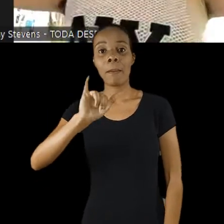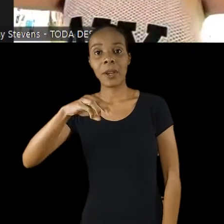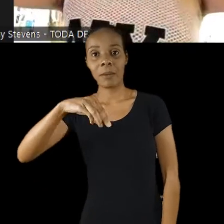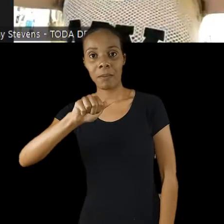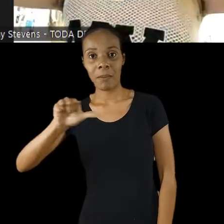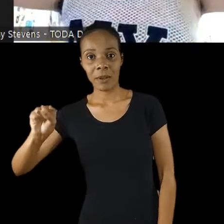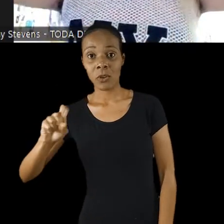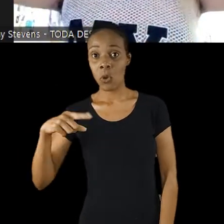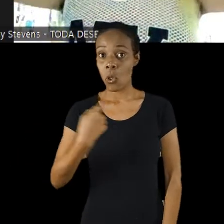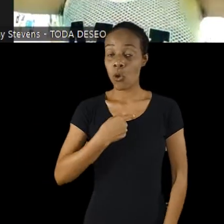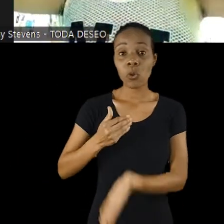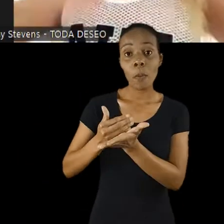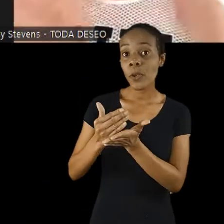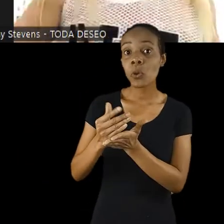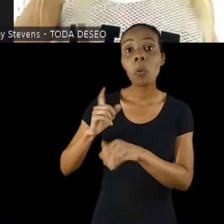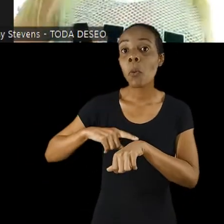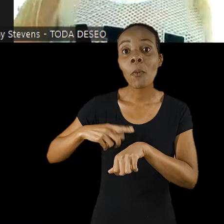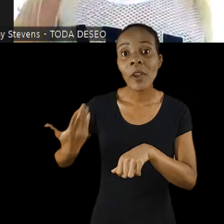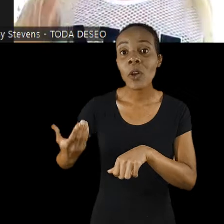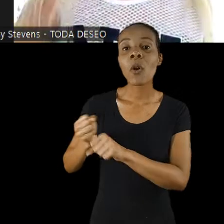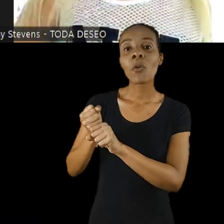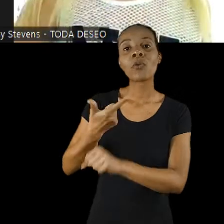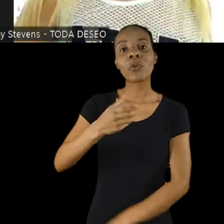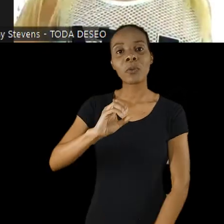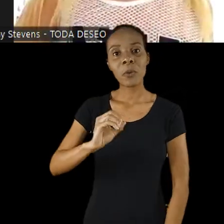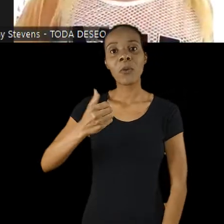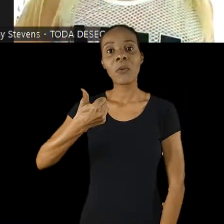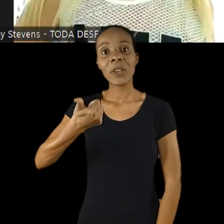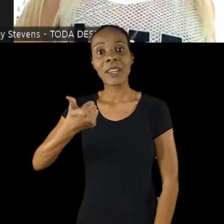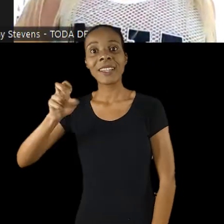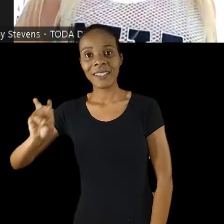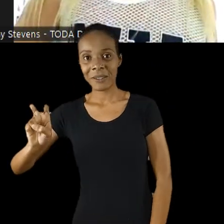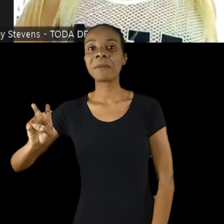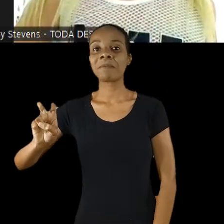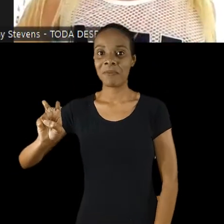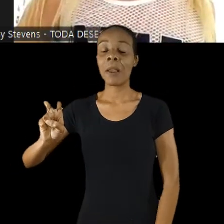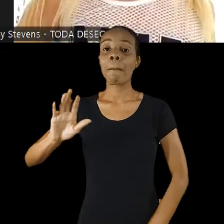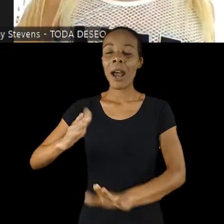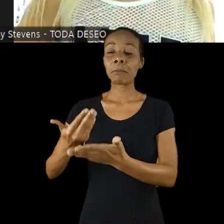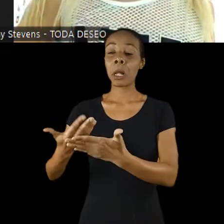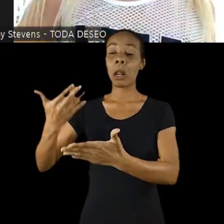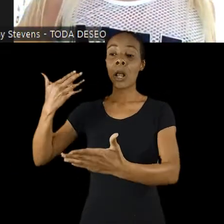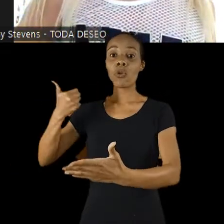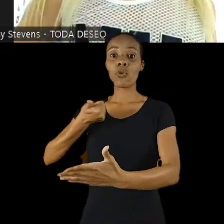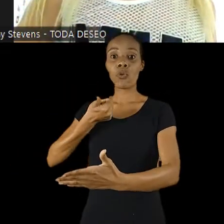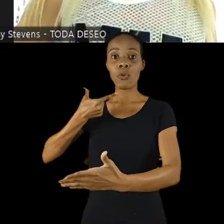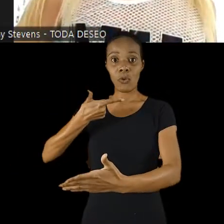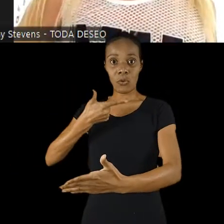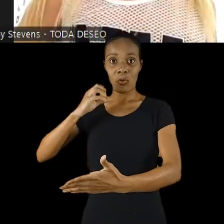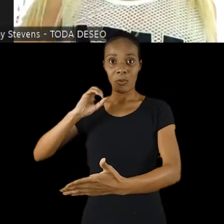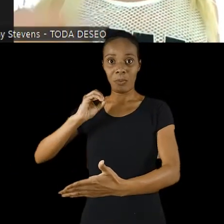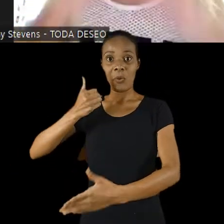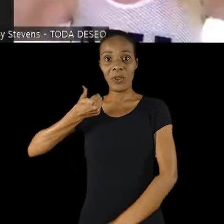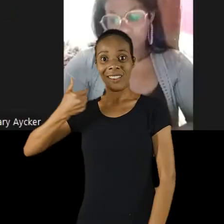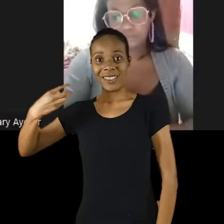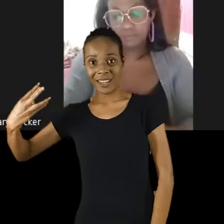somos da Trodeceu, trabalhamos desde 2013 juntos. E em 2015 a gente cria o Chá das Primas